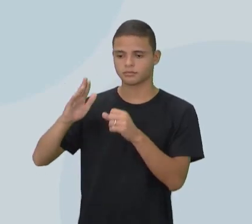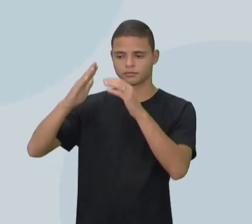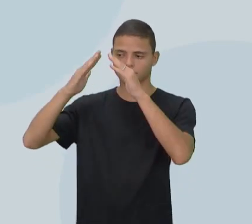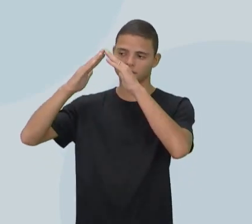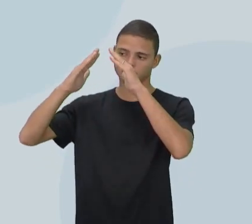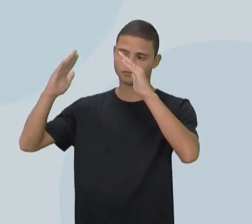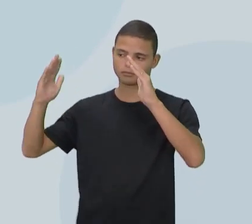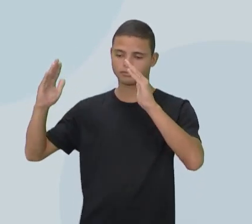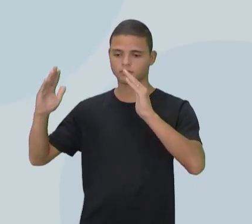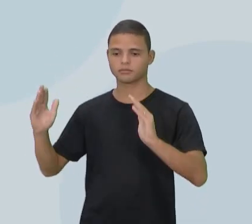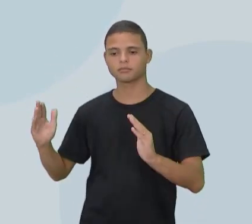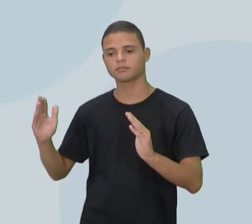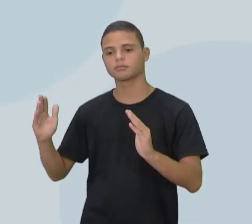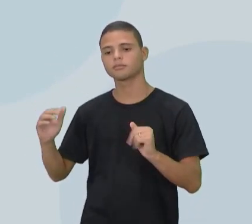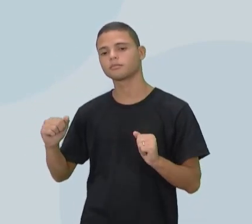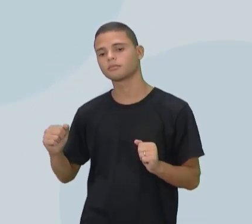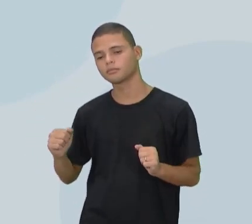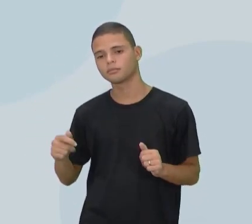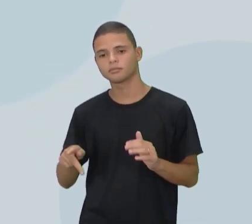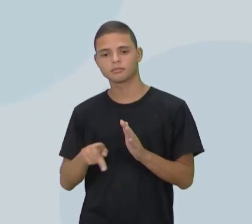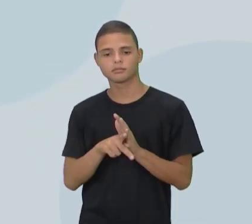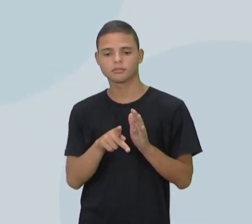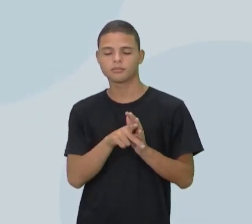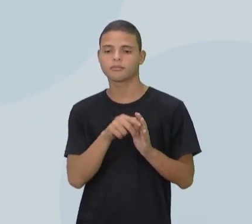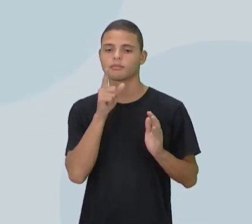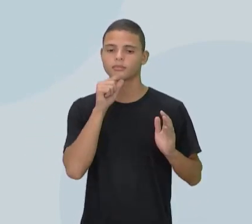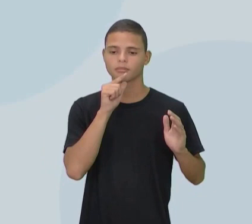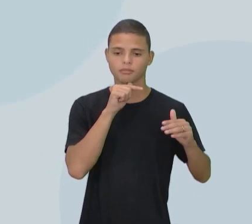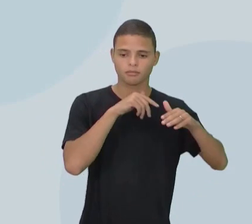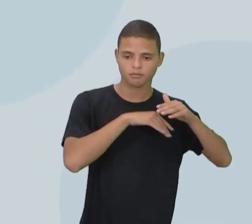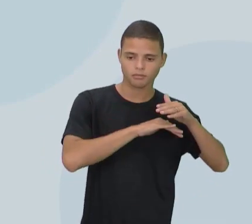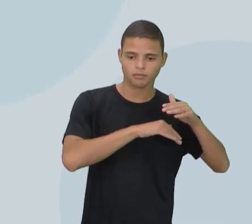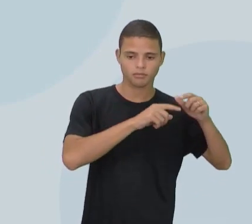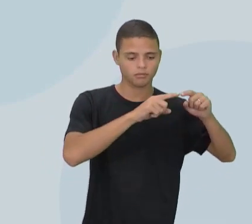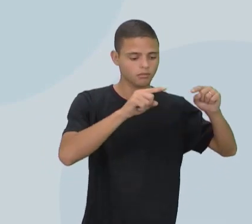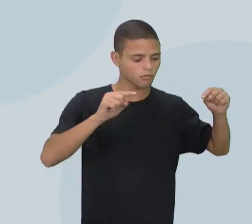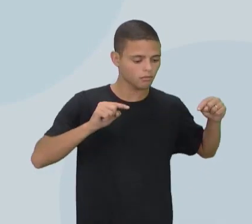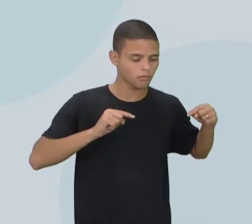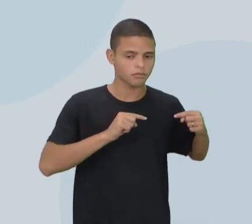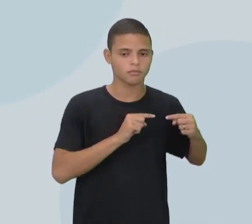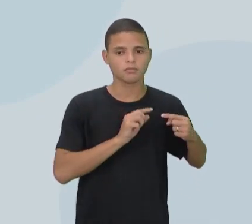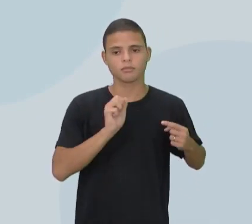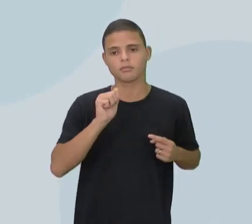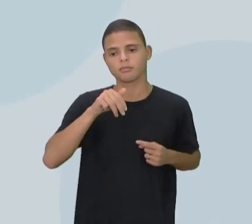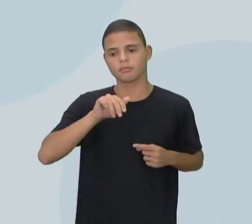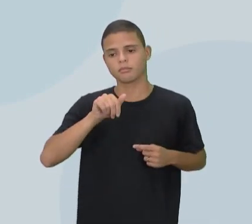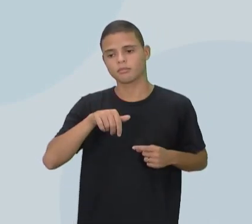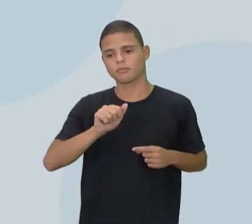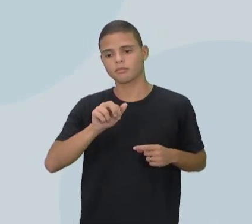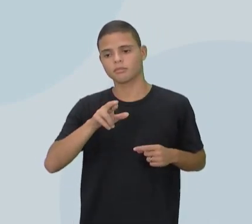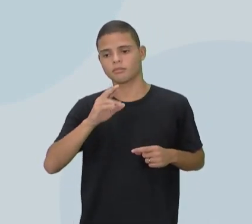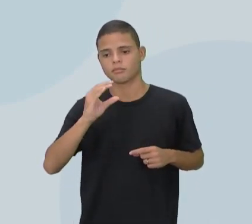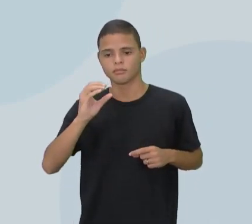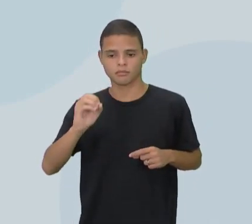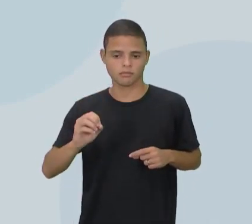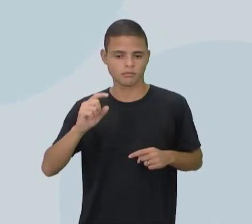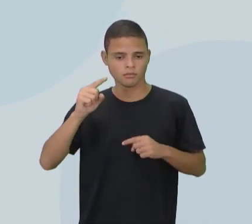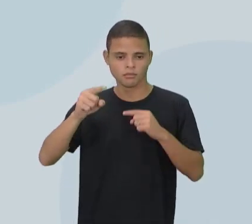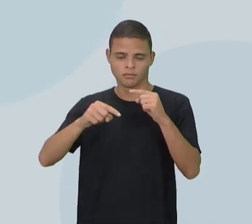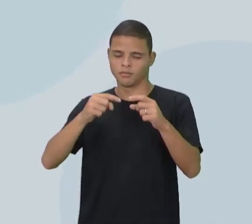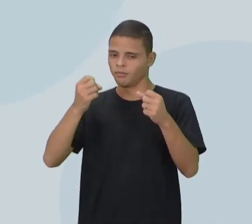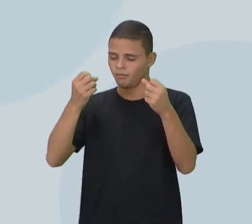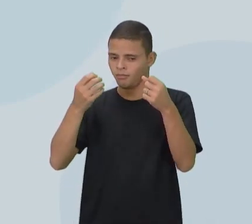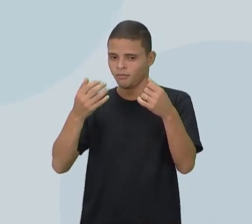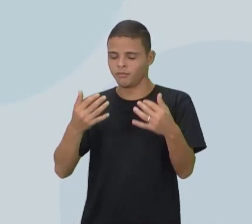falei, as caixas d'água de amianto, que depois mais adiante a gente vai estar comentando